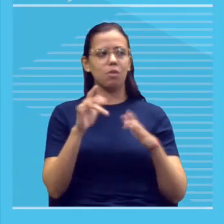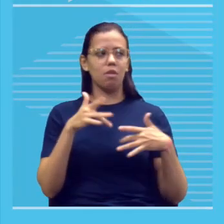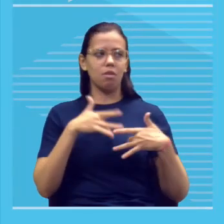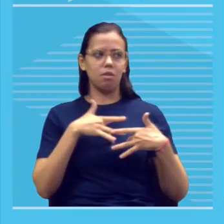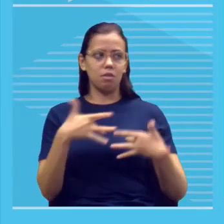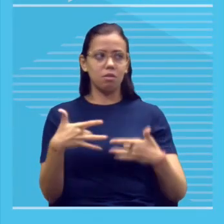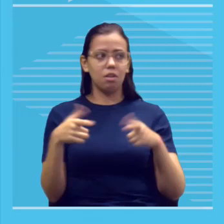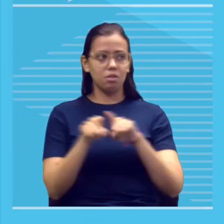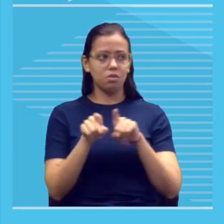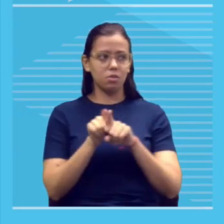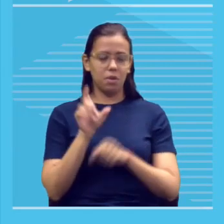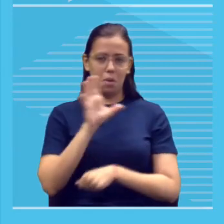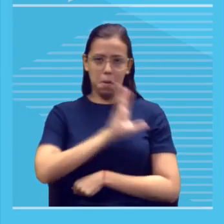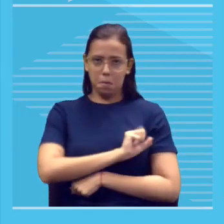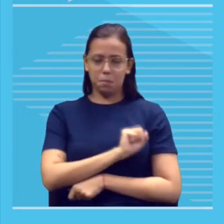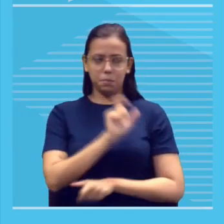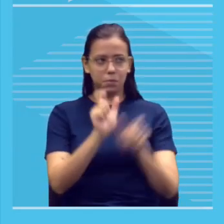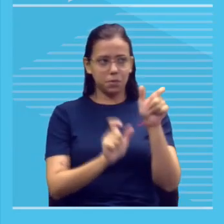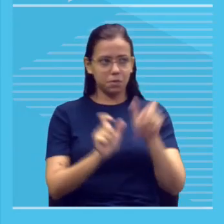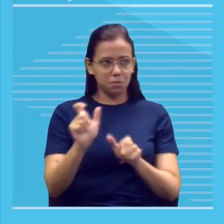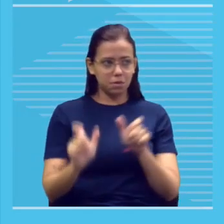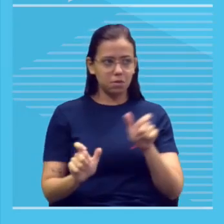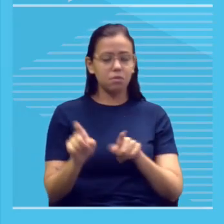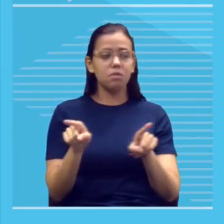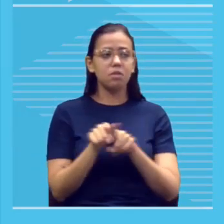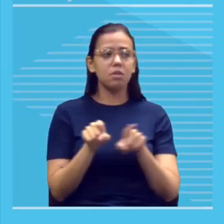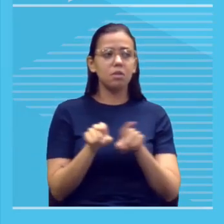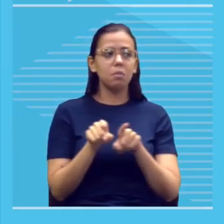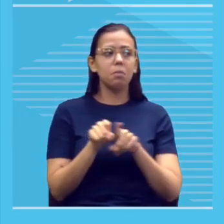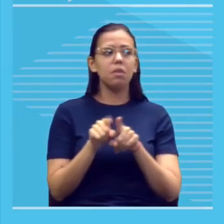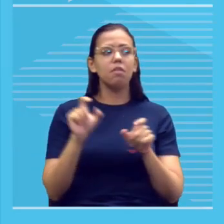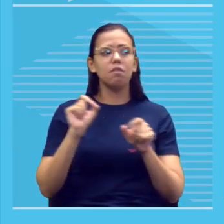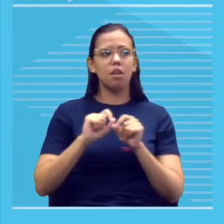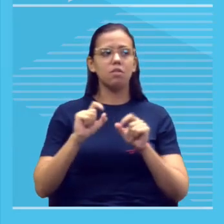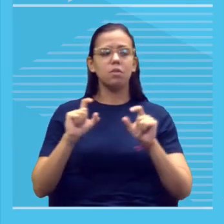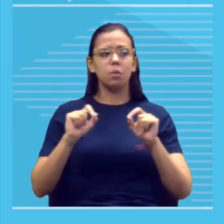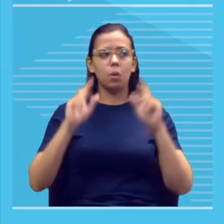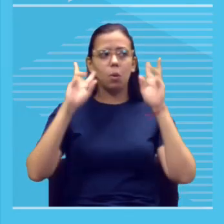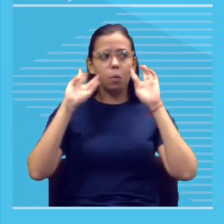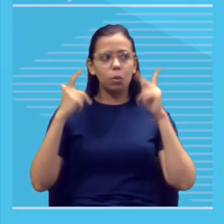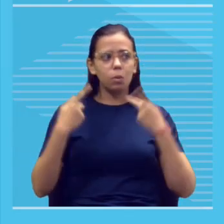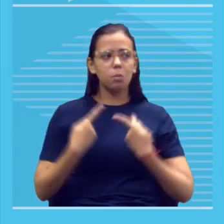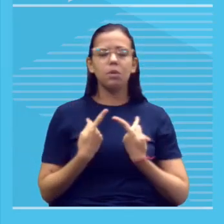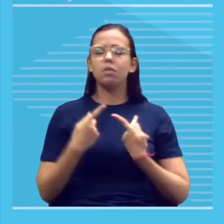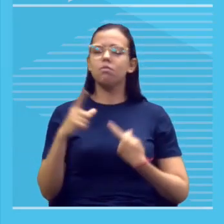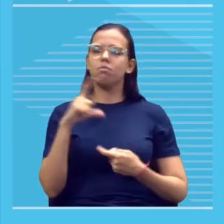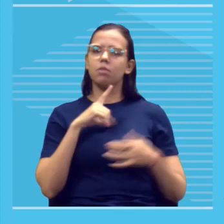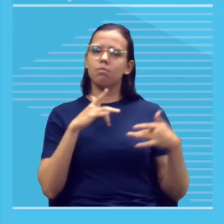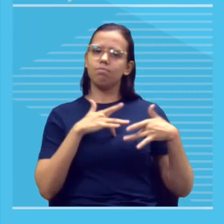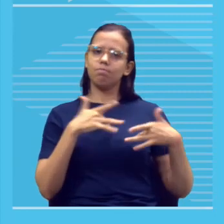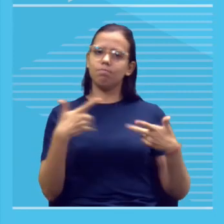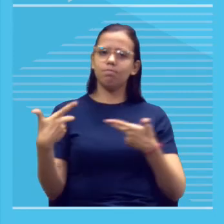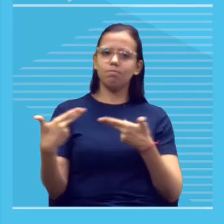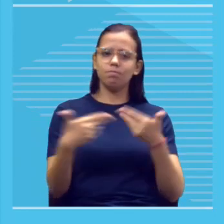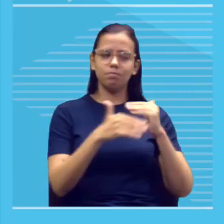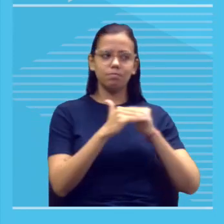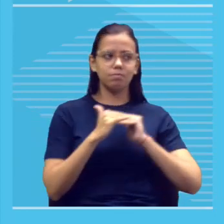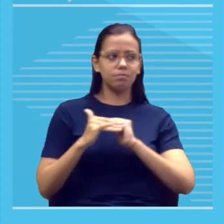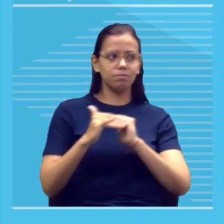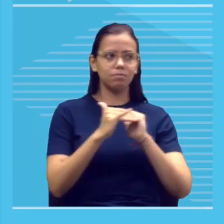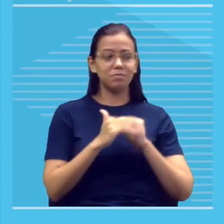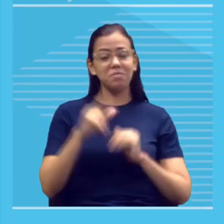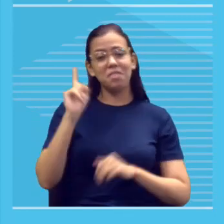e o amor ao próximo e estabelecer entre os humanos uma solidariedade comum